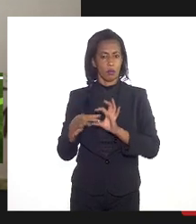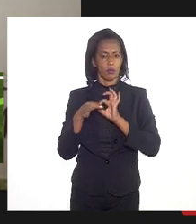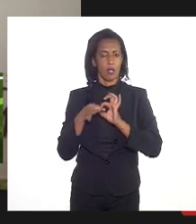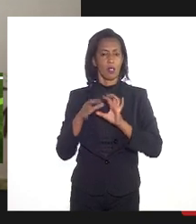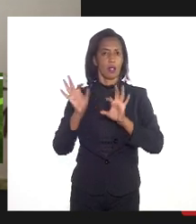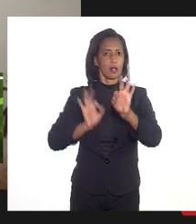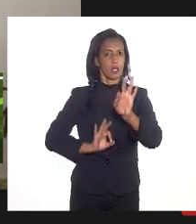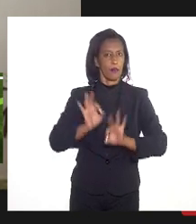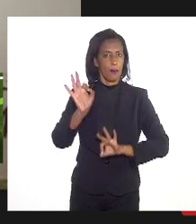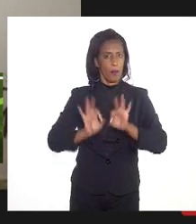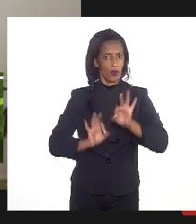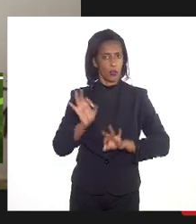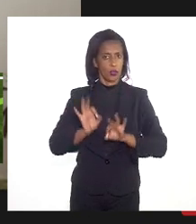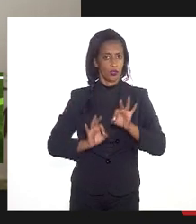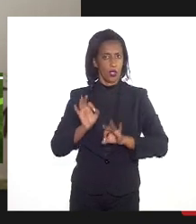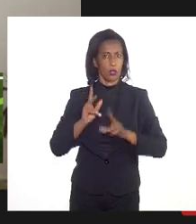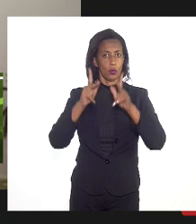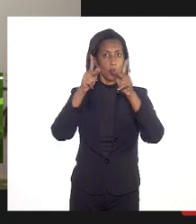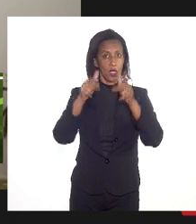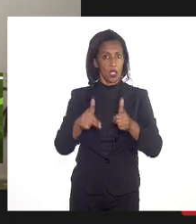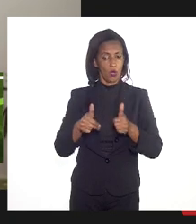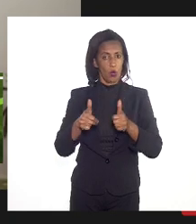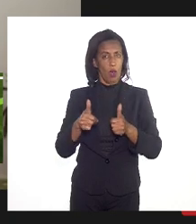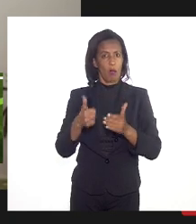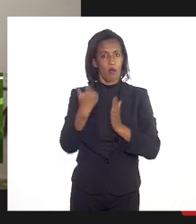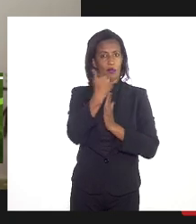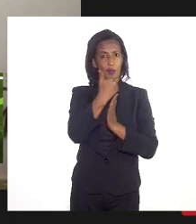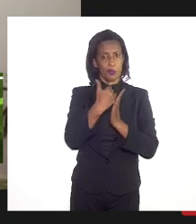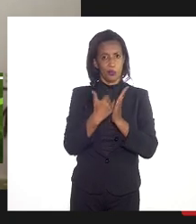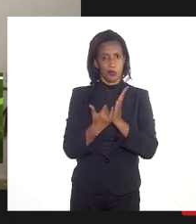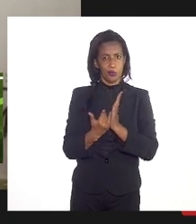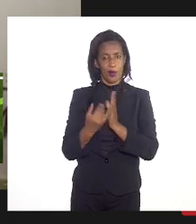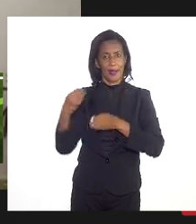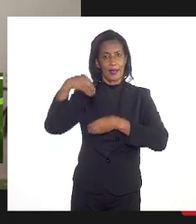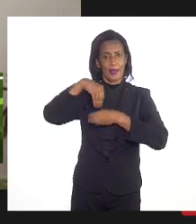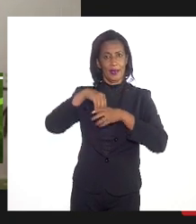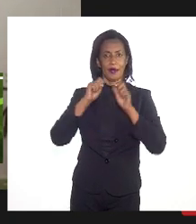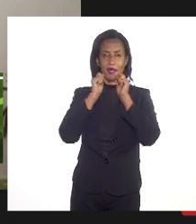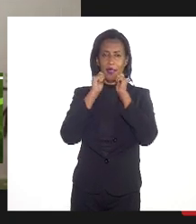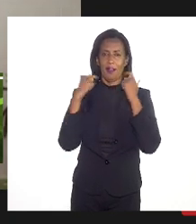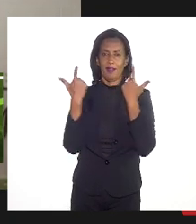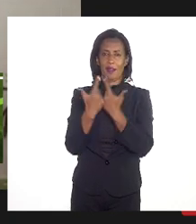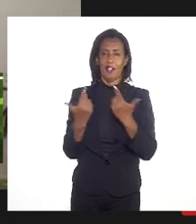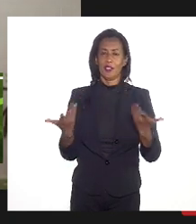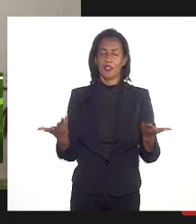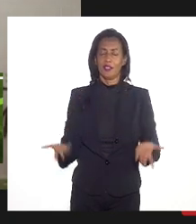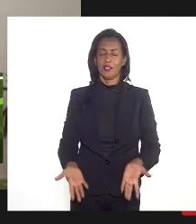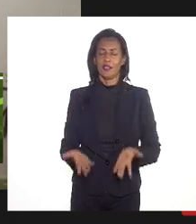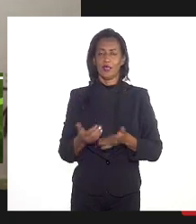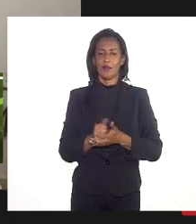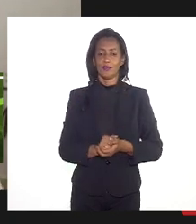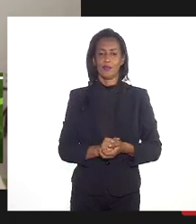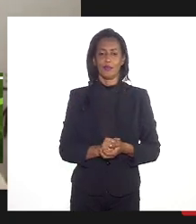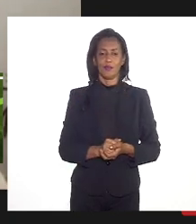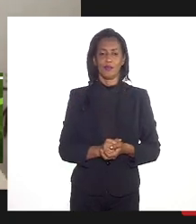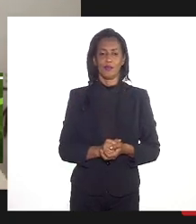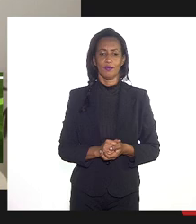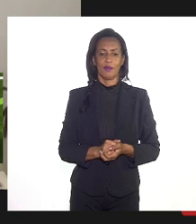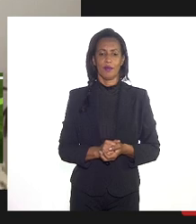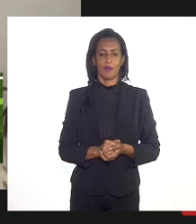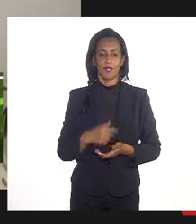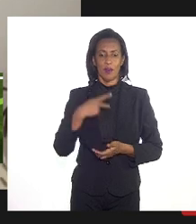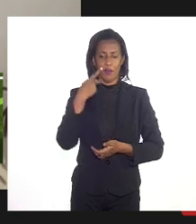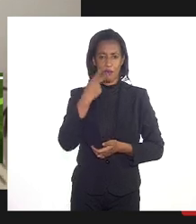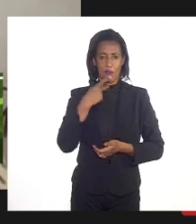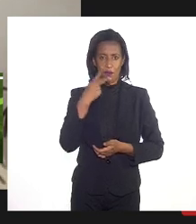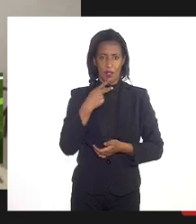desse projeto conforme ele for tramitando dentro da Alerj. Então, quero aqui dizer